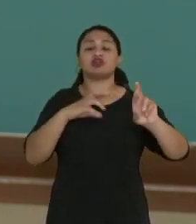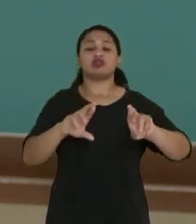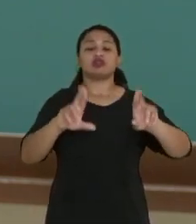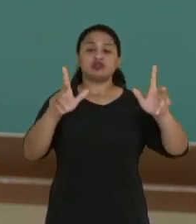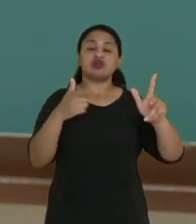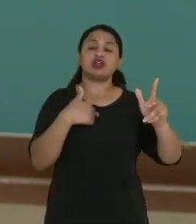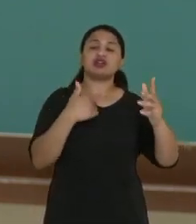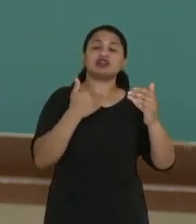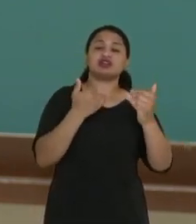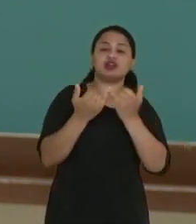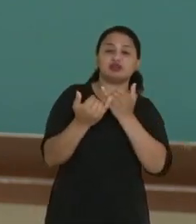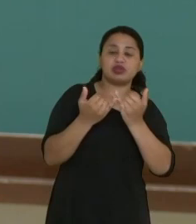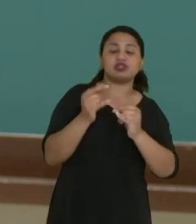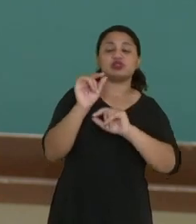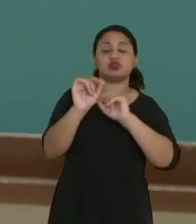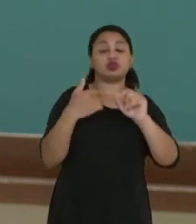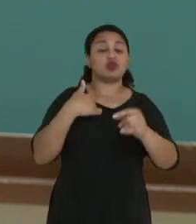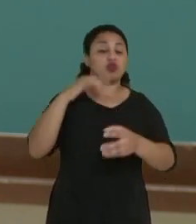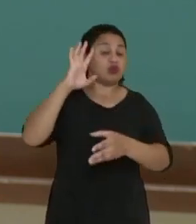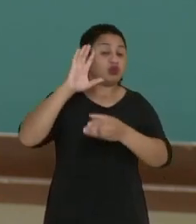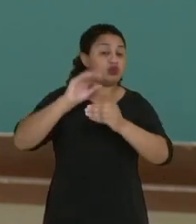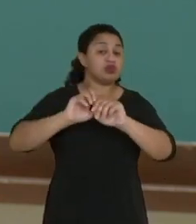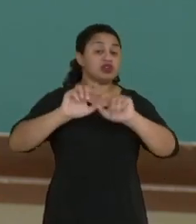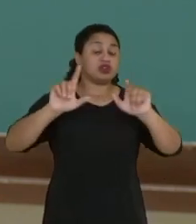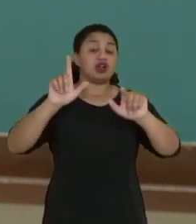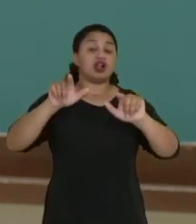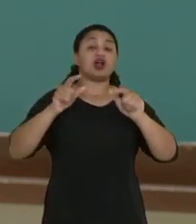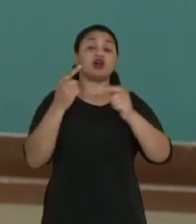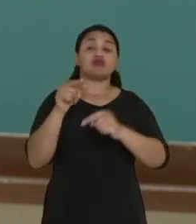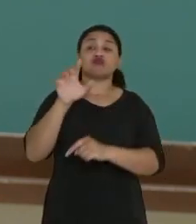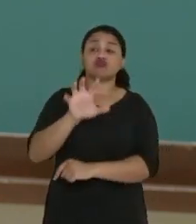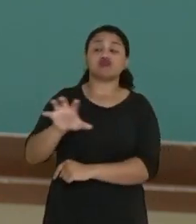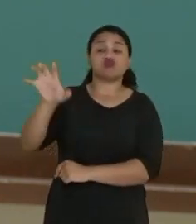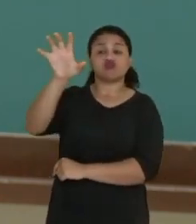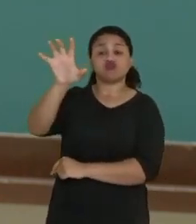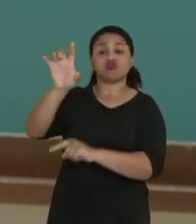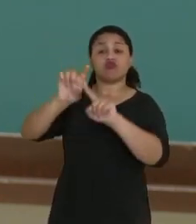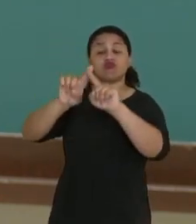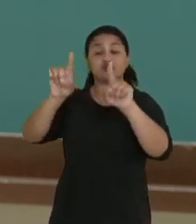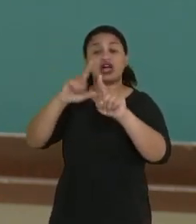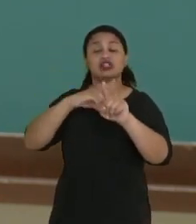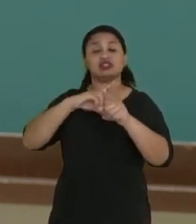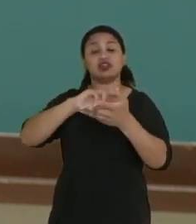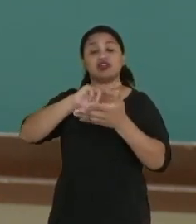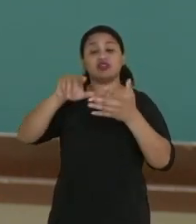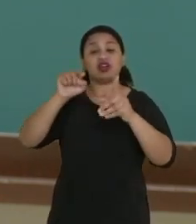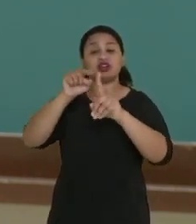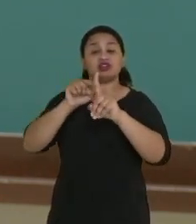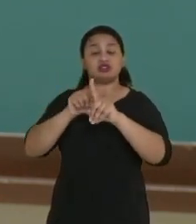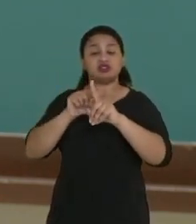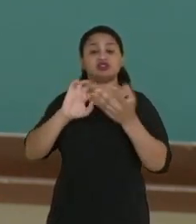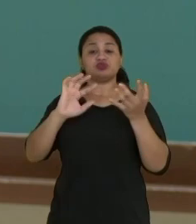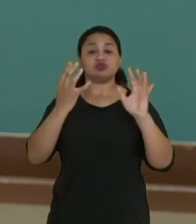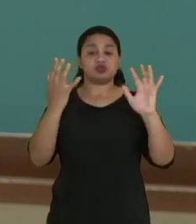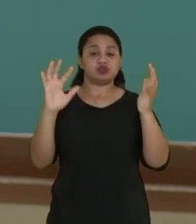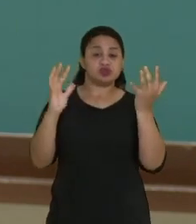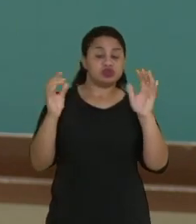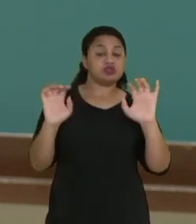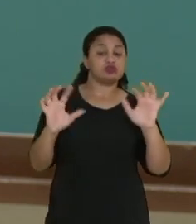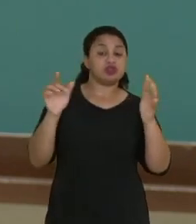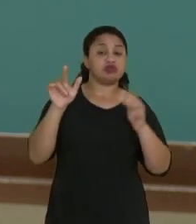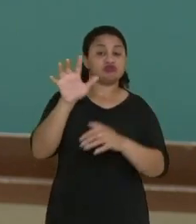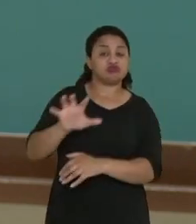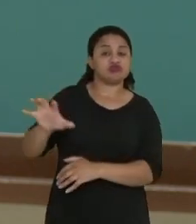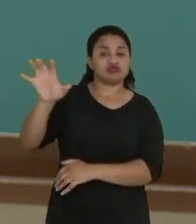entendendo principalmente que é uma única região, mas com diferentes tipos de climas que ocorrem ali